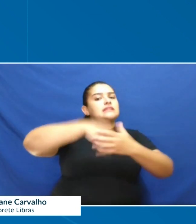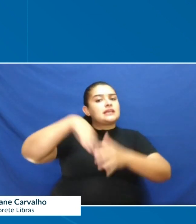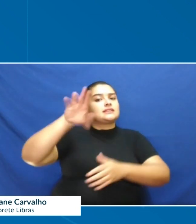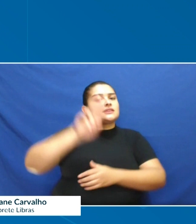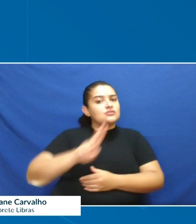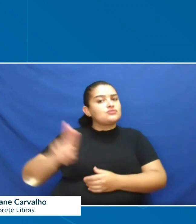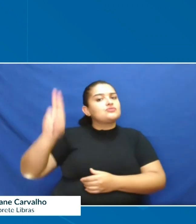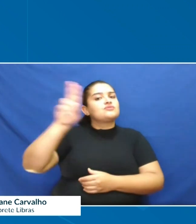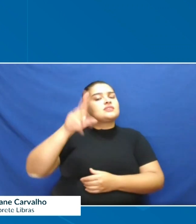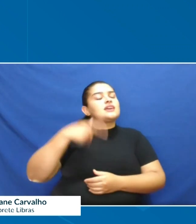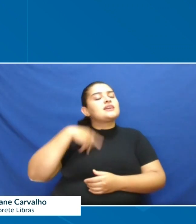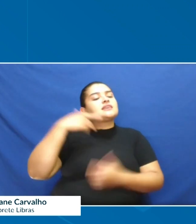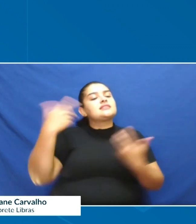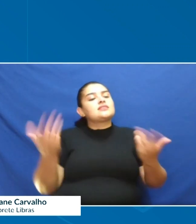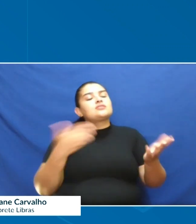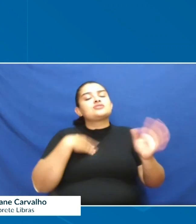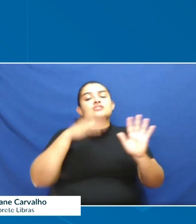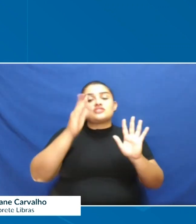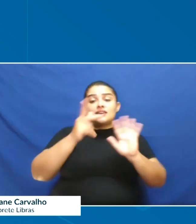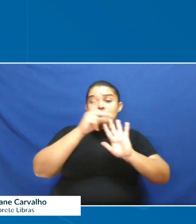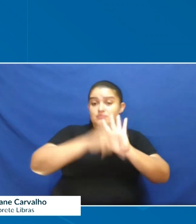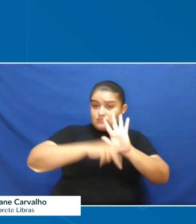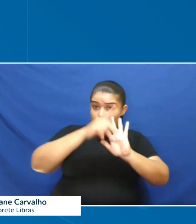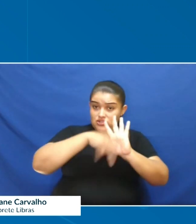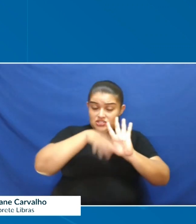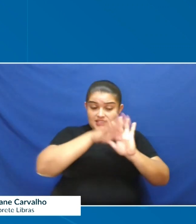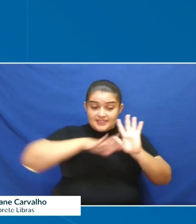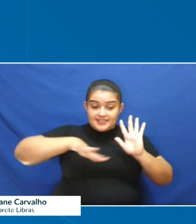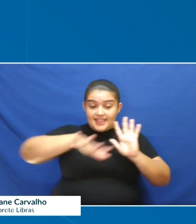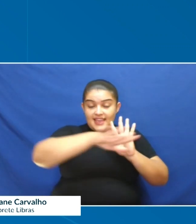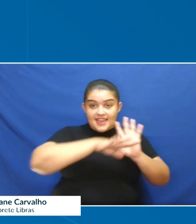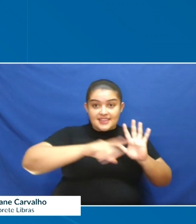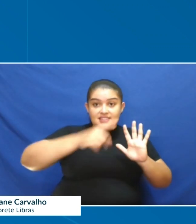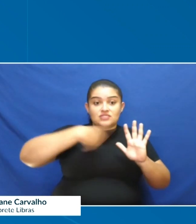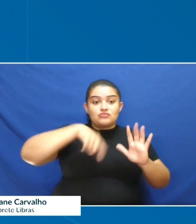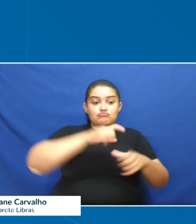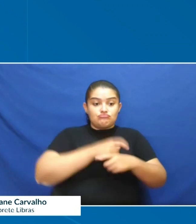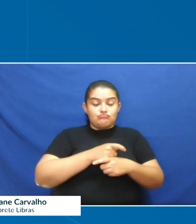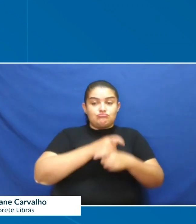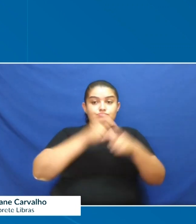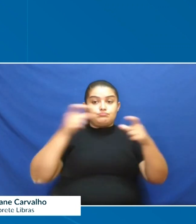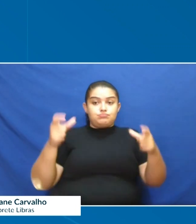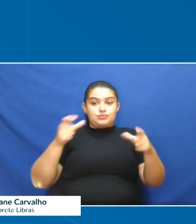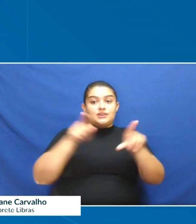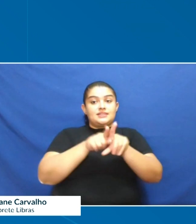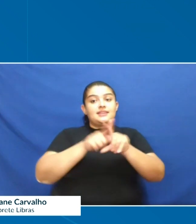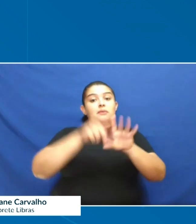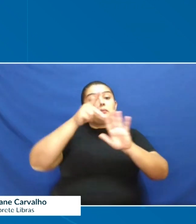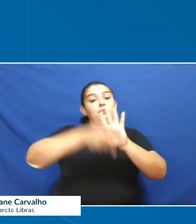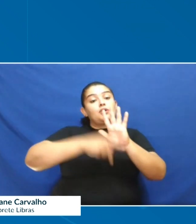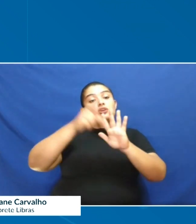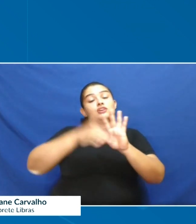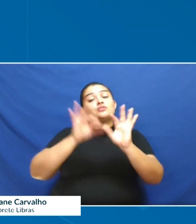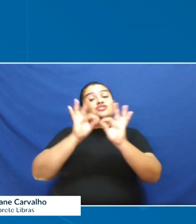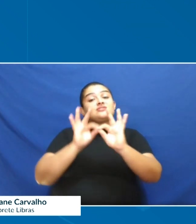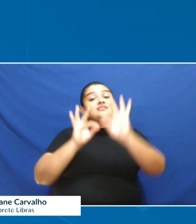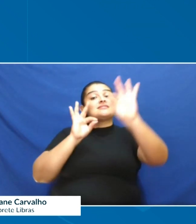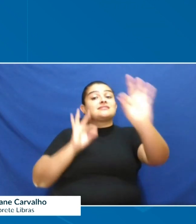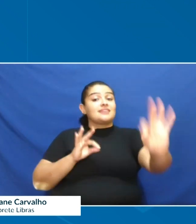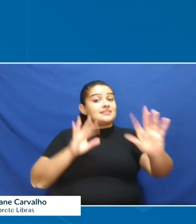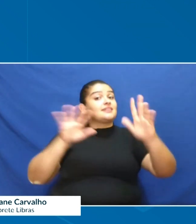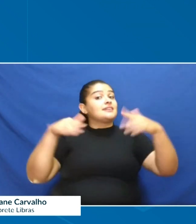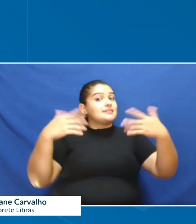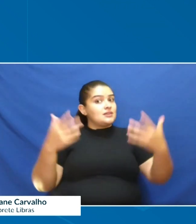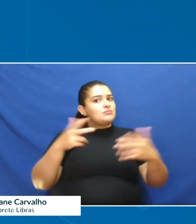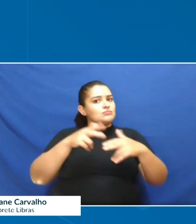a gente está com projetos nessa área que a gente está aumentando a parte de projetos de extensão. Então, e a gente